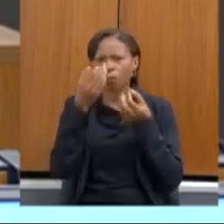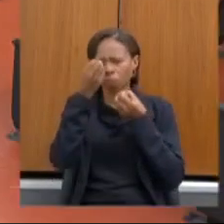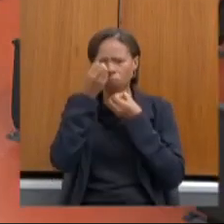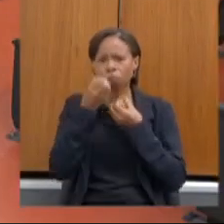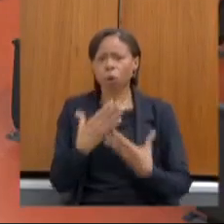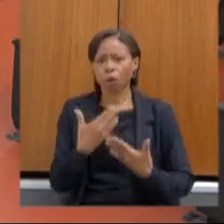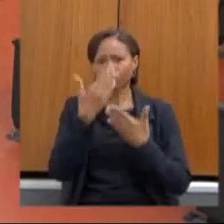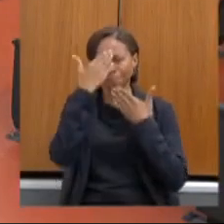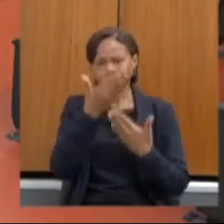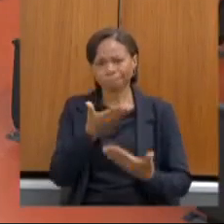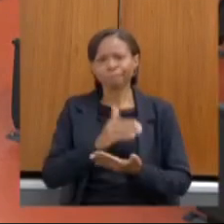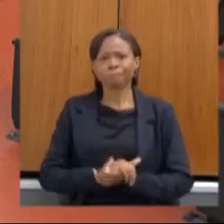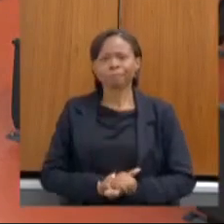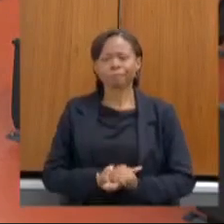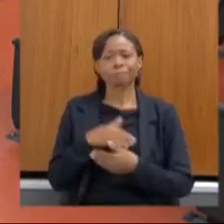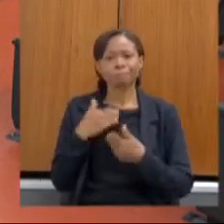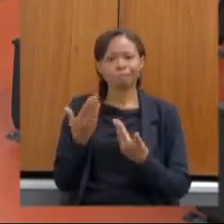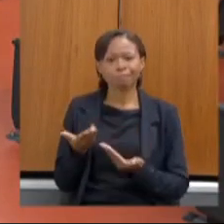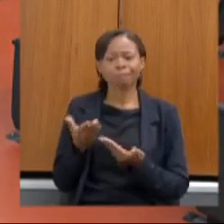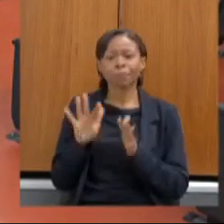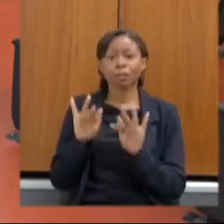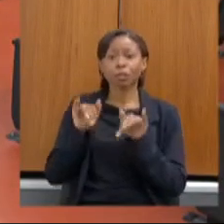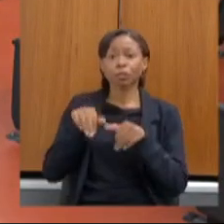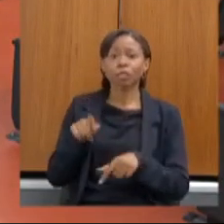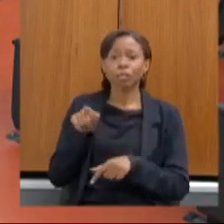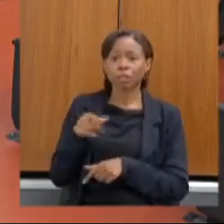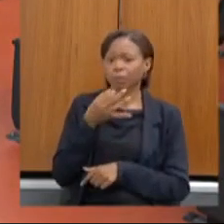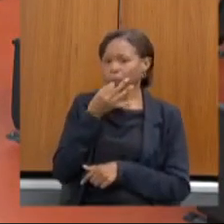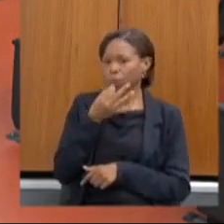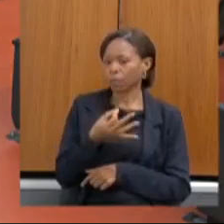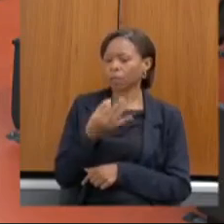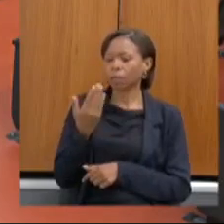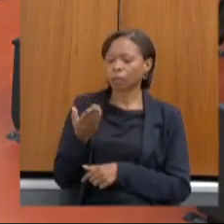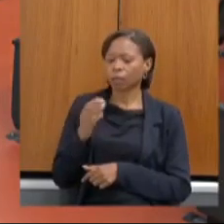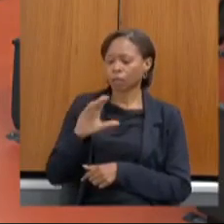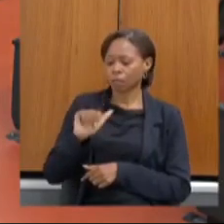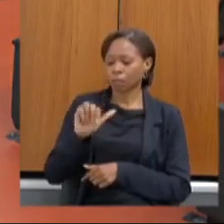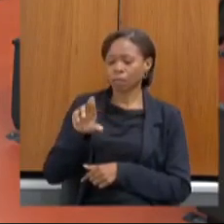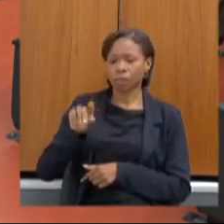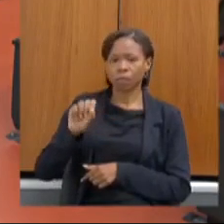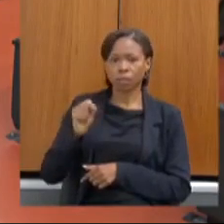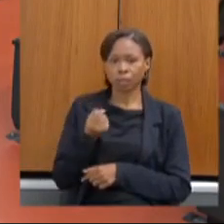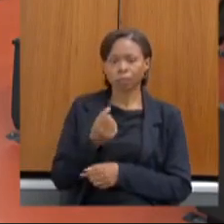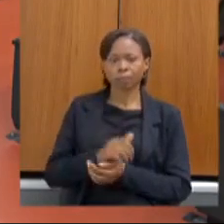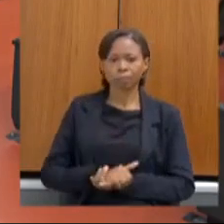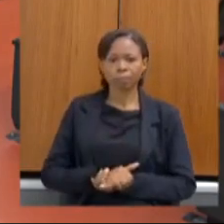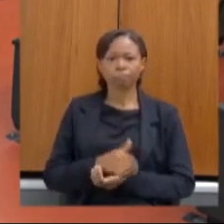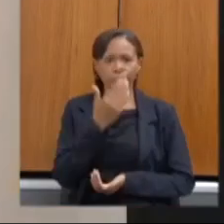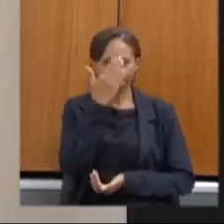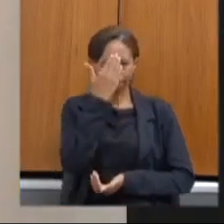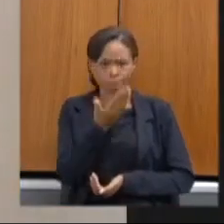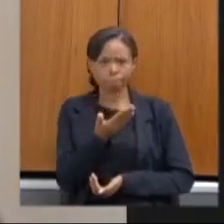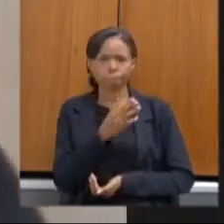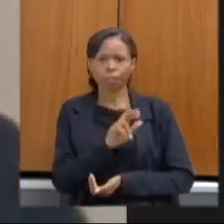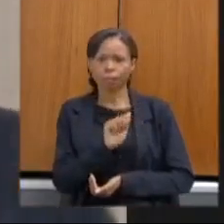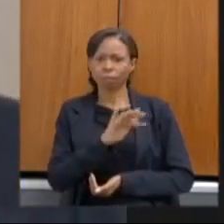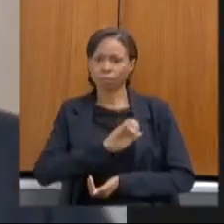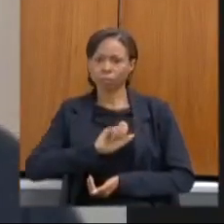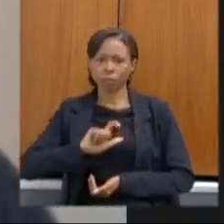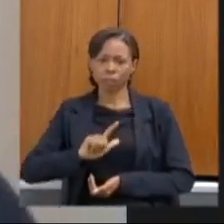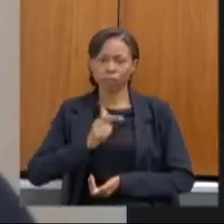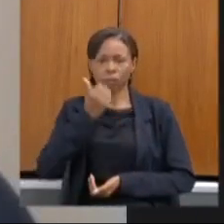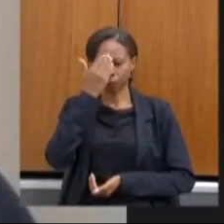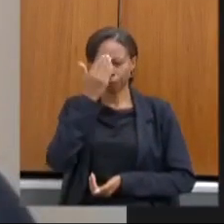muito bem devolvo então a palavra para as considerações finais o deputado Carlos Pimenta Obrigado Rafael